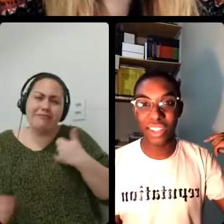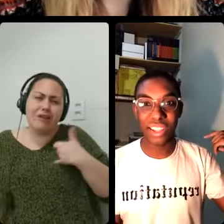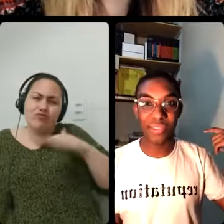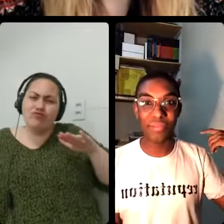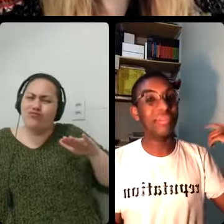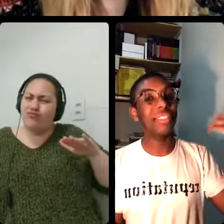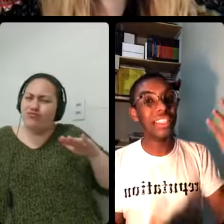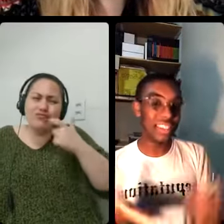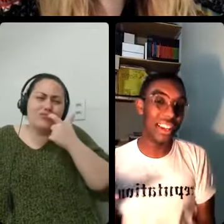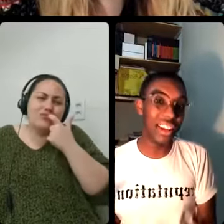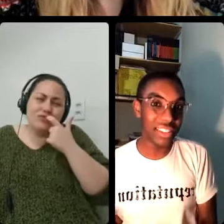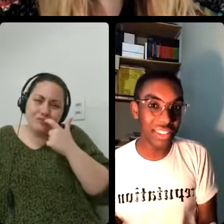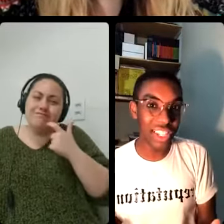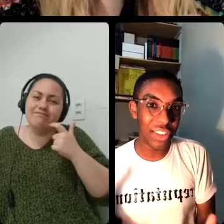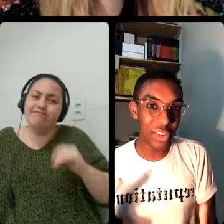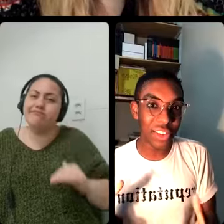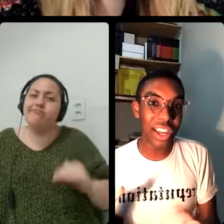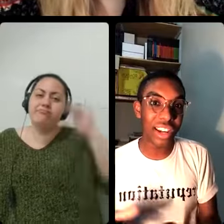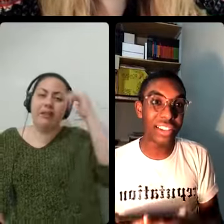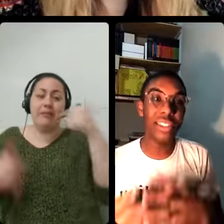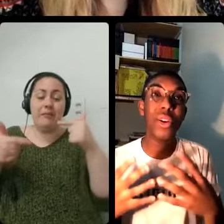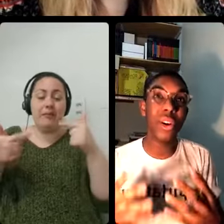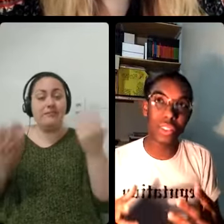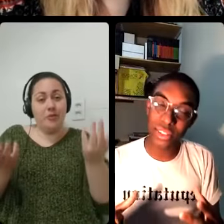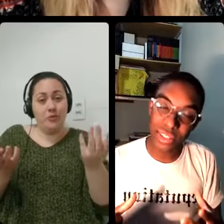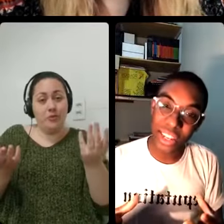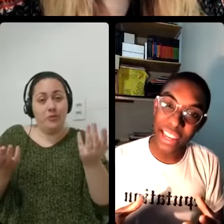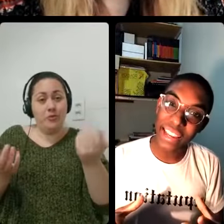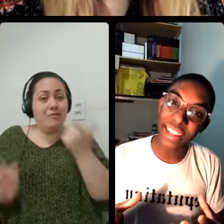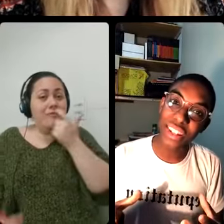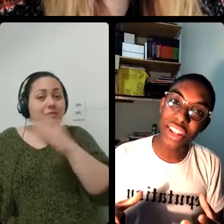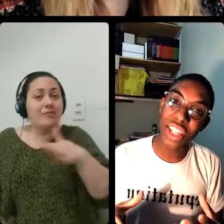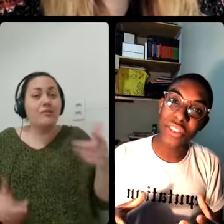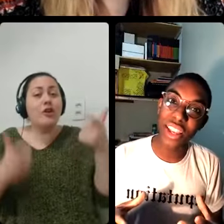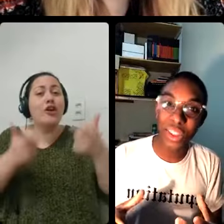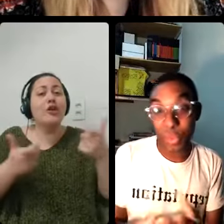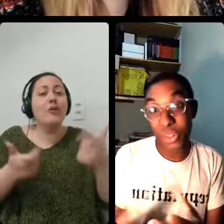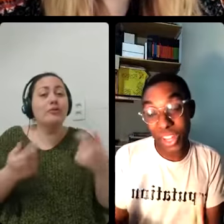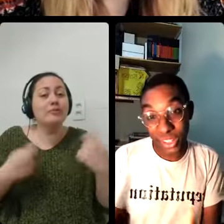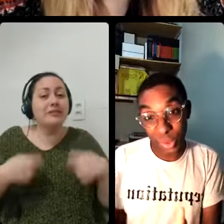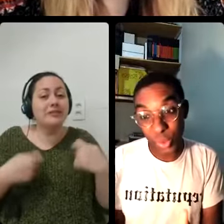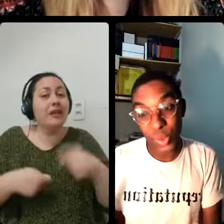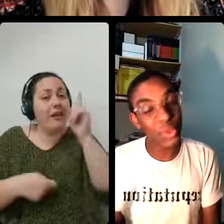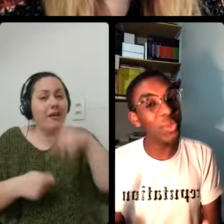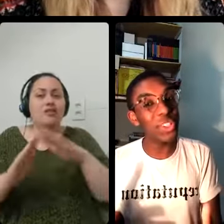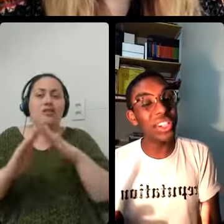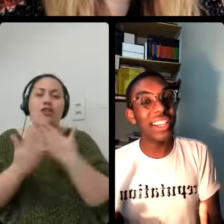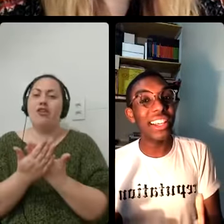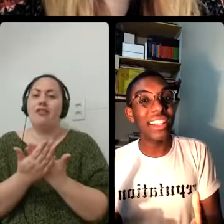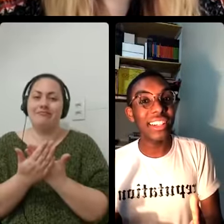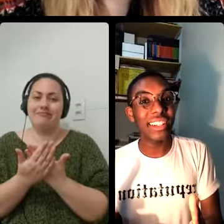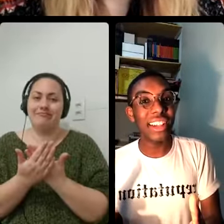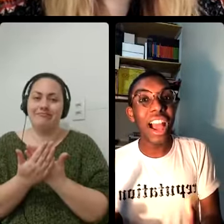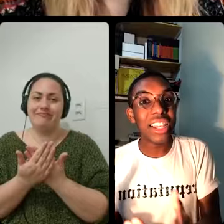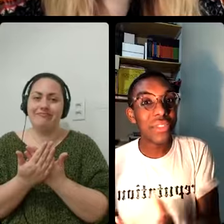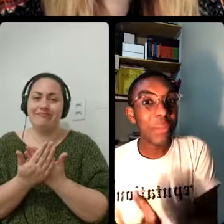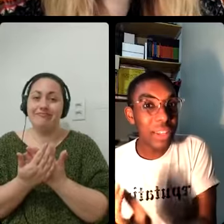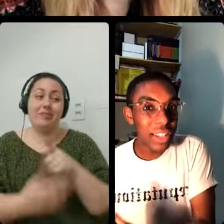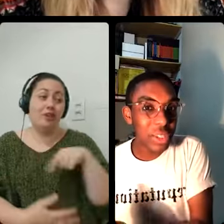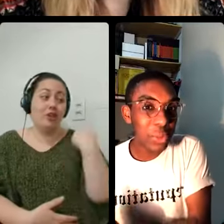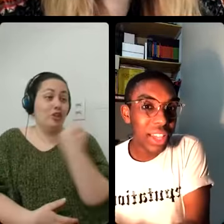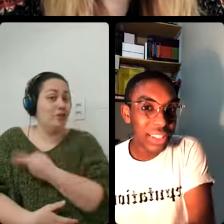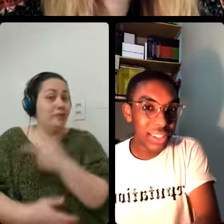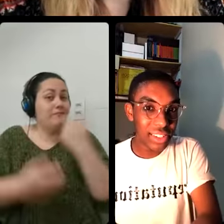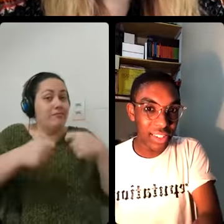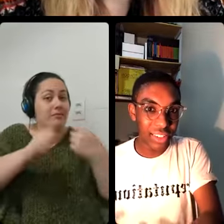né? Essas crianças deveriam estar nas escolas e a gente deveria ter um projeto onde as